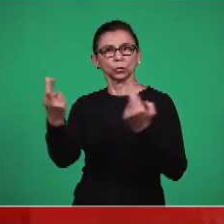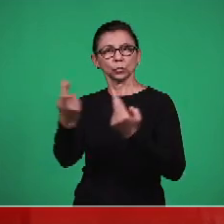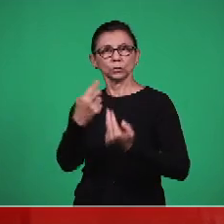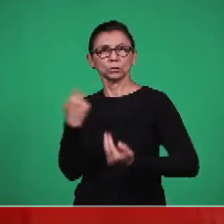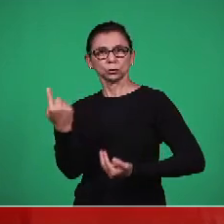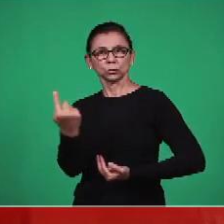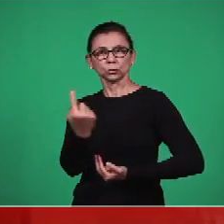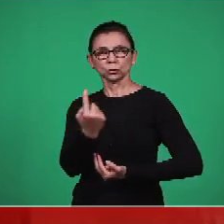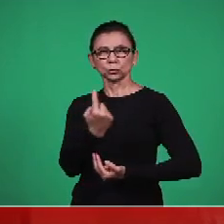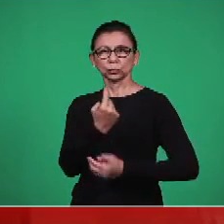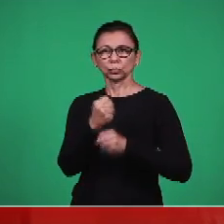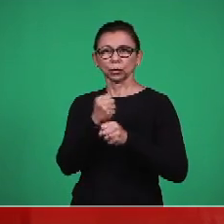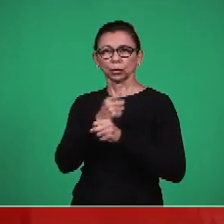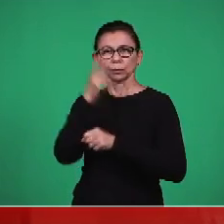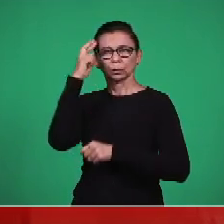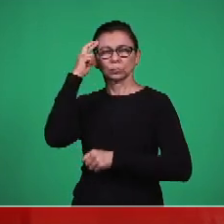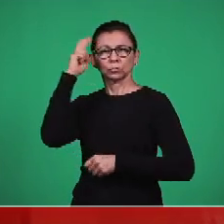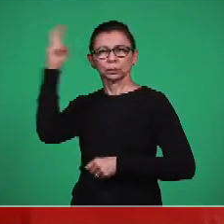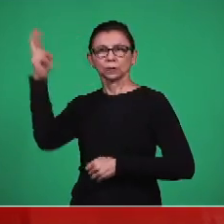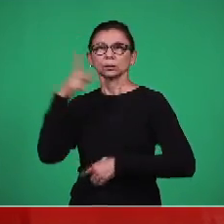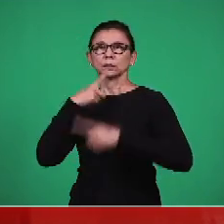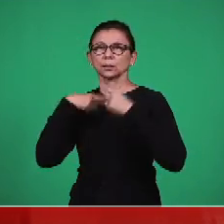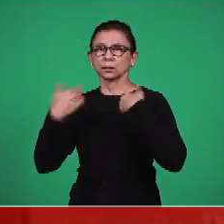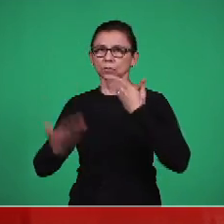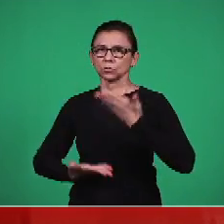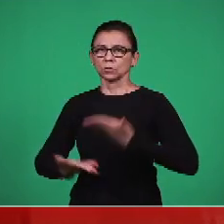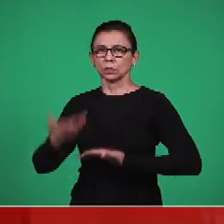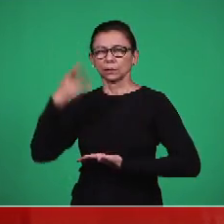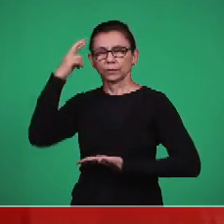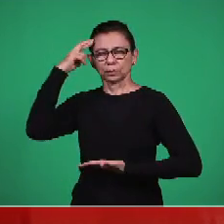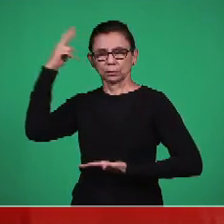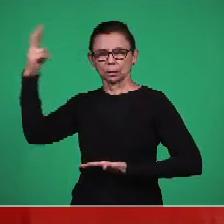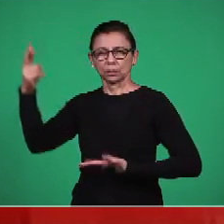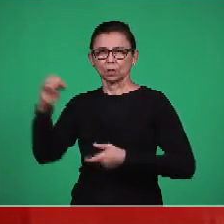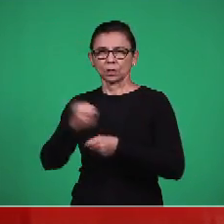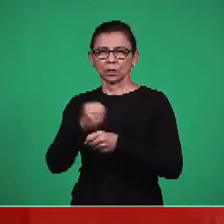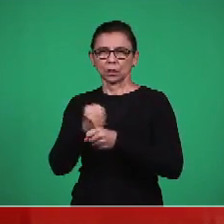desejo de servir ao Senhor nesta mesma obra, que é a obra do Espírito Santo.